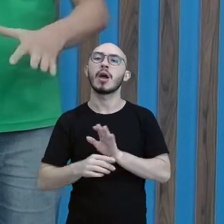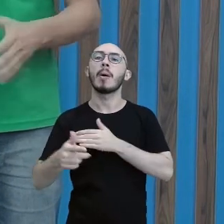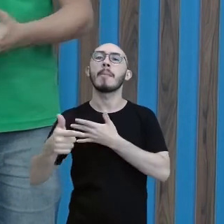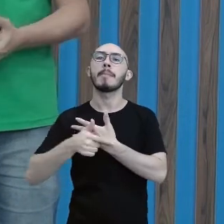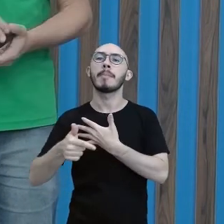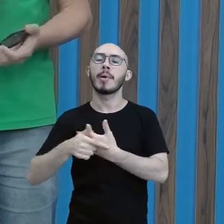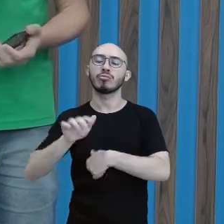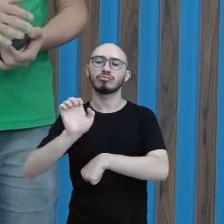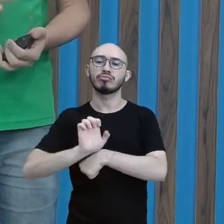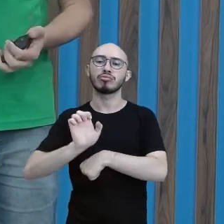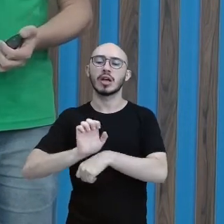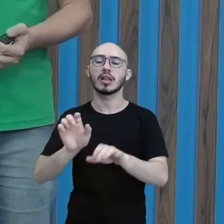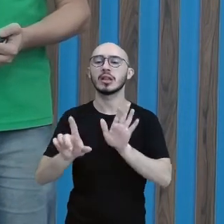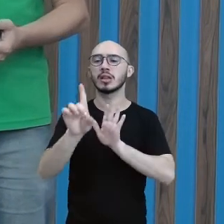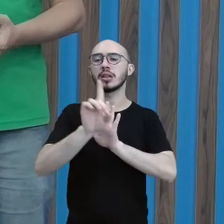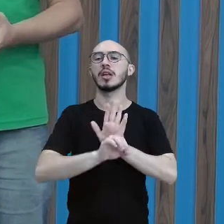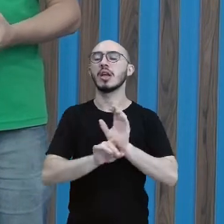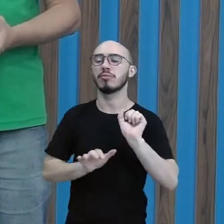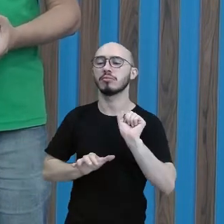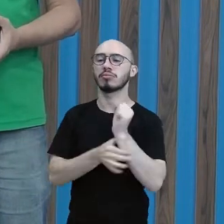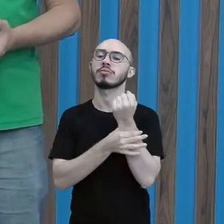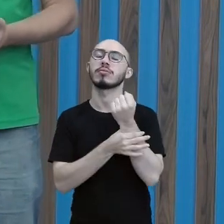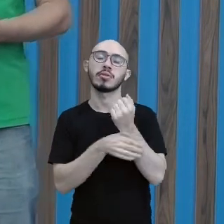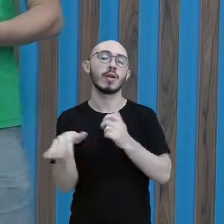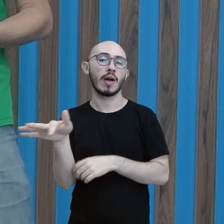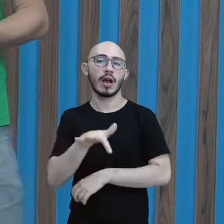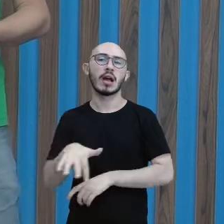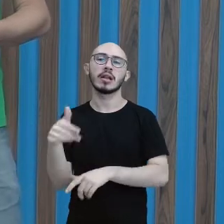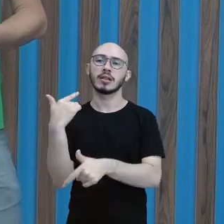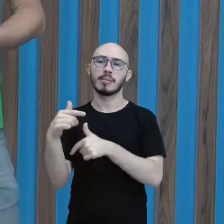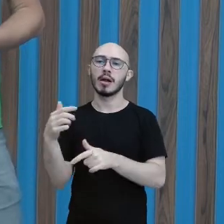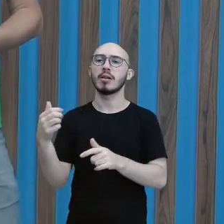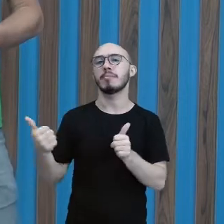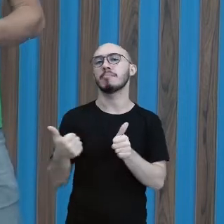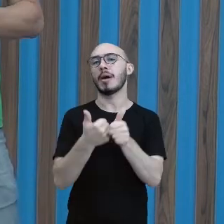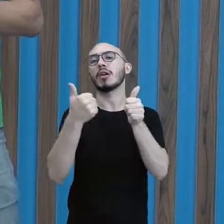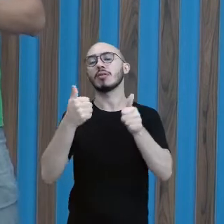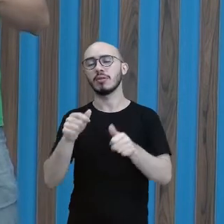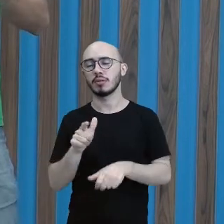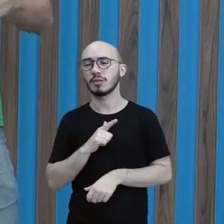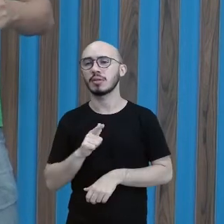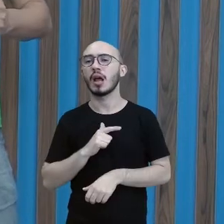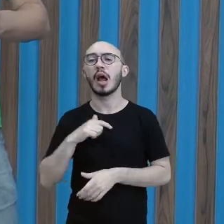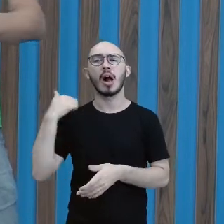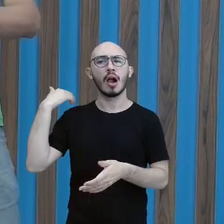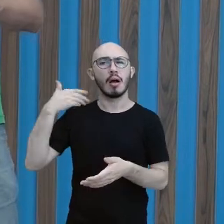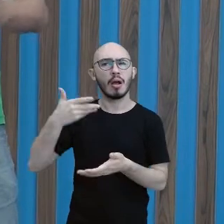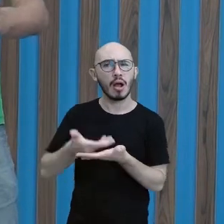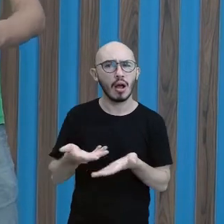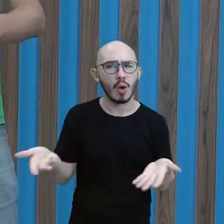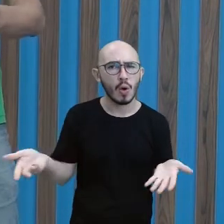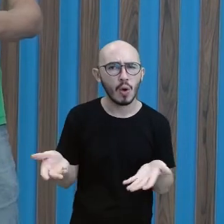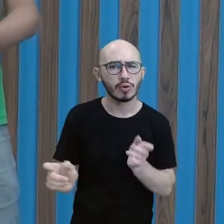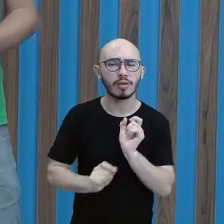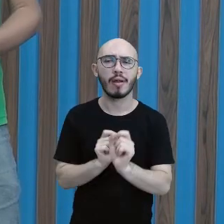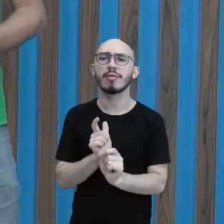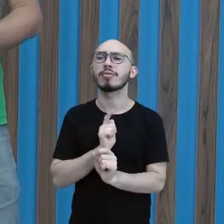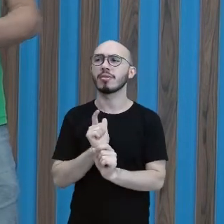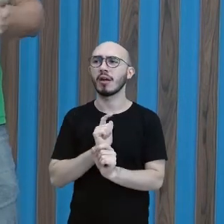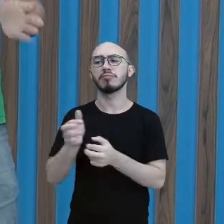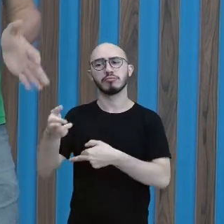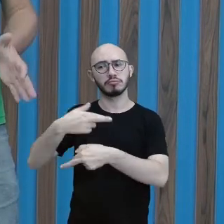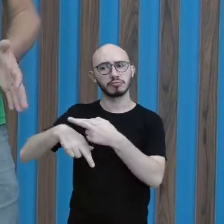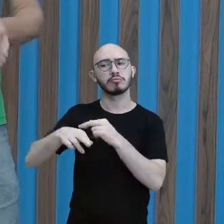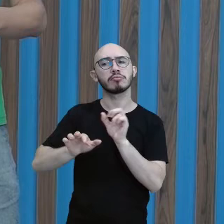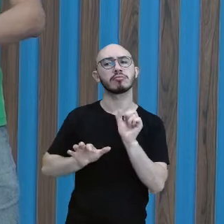assegurar direitos e o mundo do trabalho vai ser muito impactado por isso. E até hoje, nós temos relações bem estabelecidas em